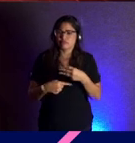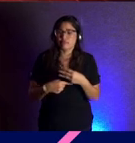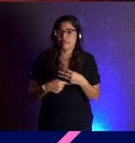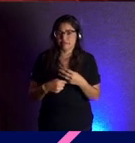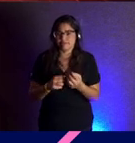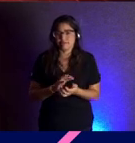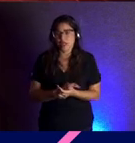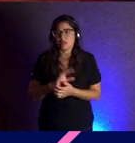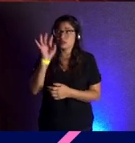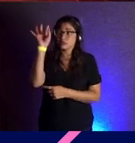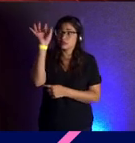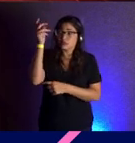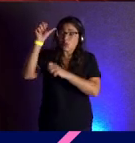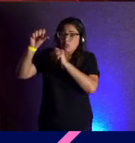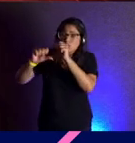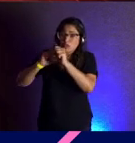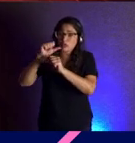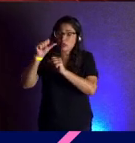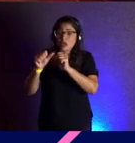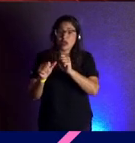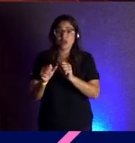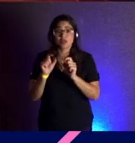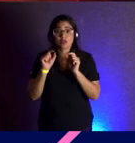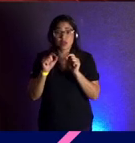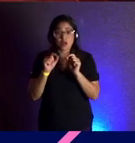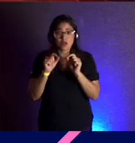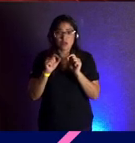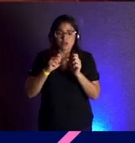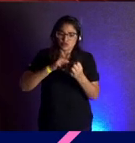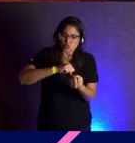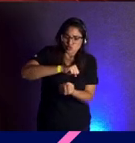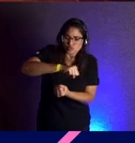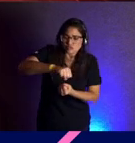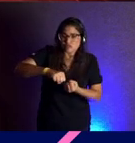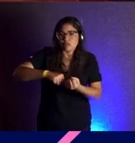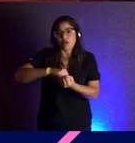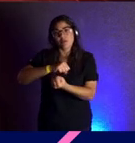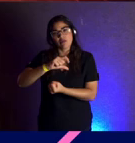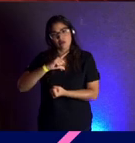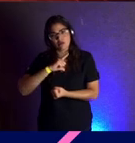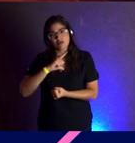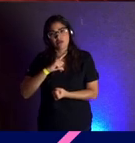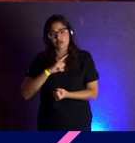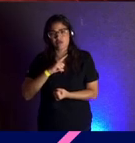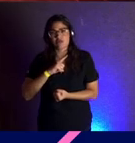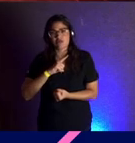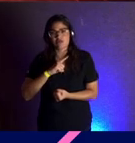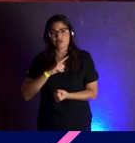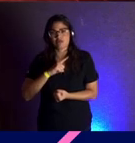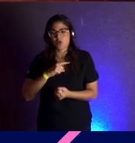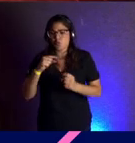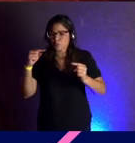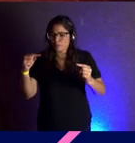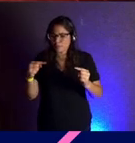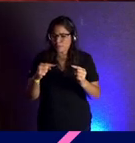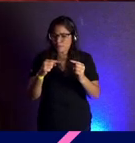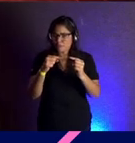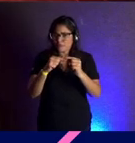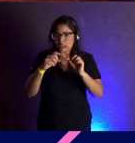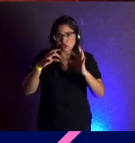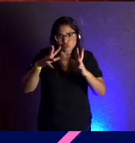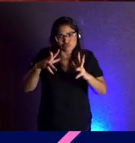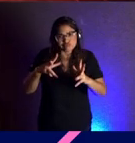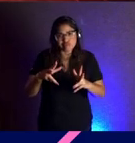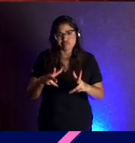é uma agenda de sustentabilidade, né? Essa agenda de sustentabilidade cabe muito disso tudo,